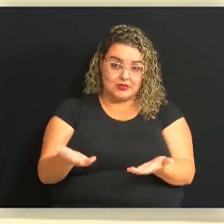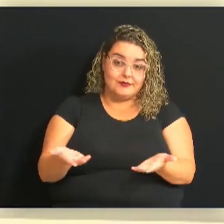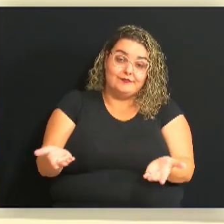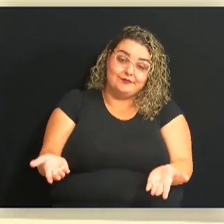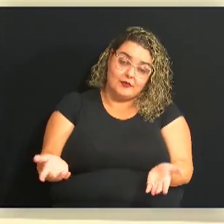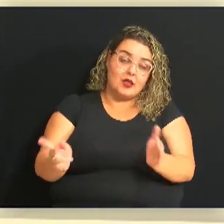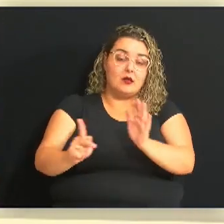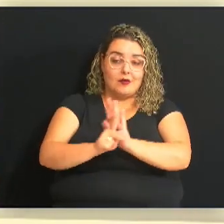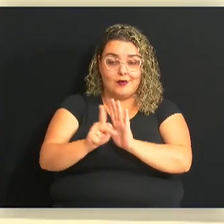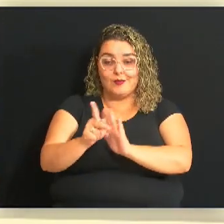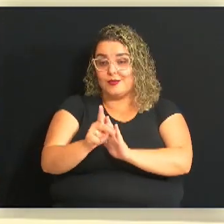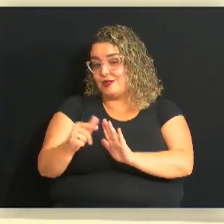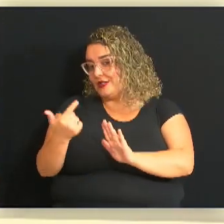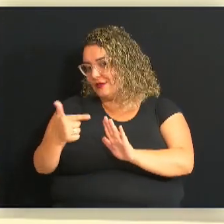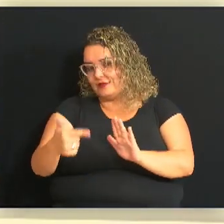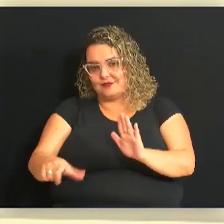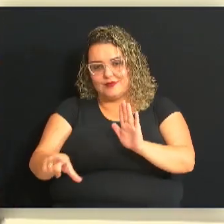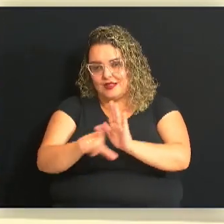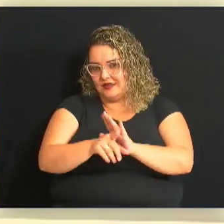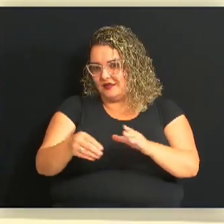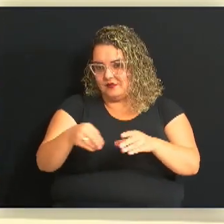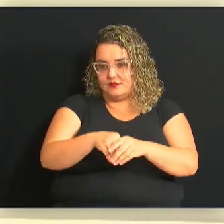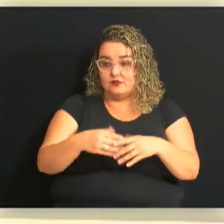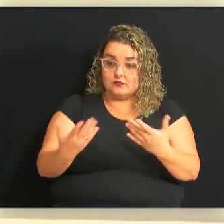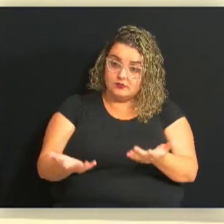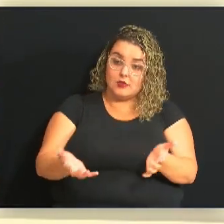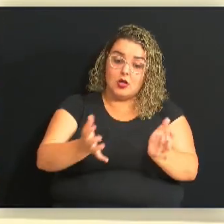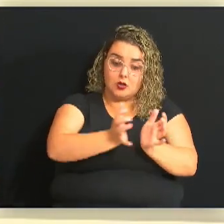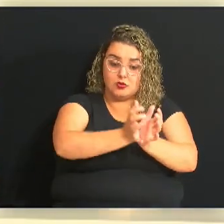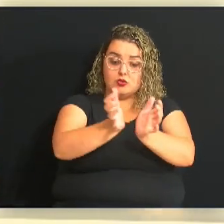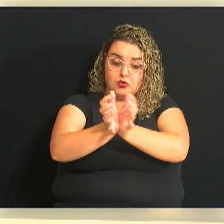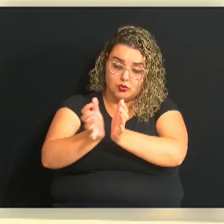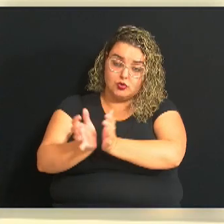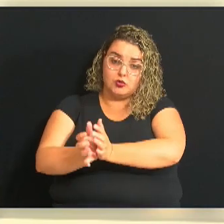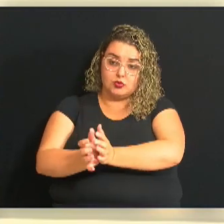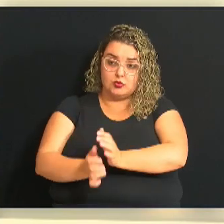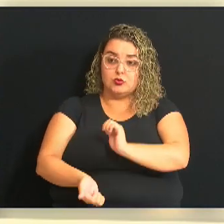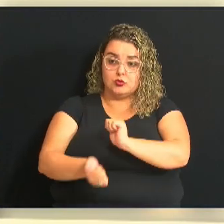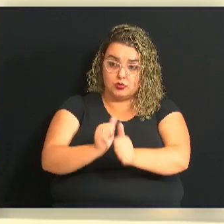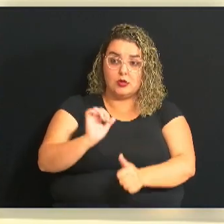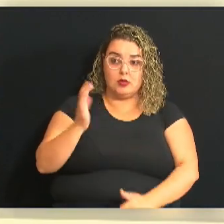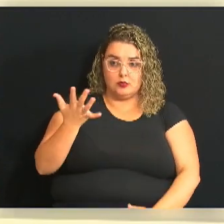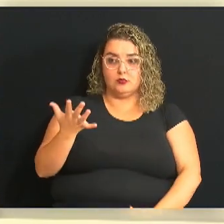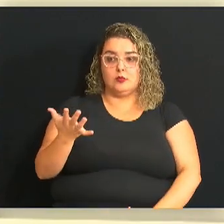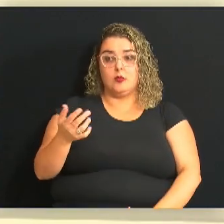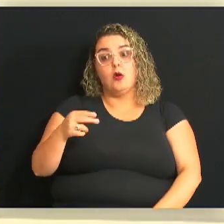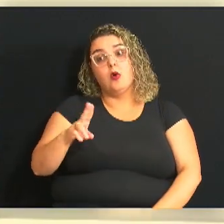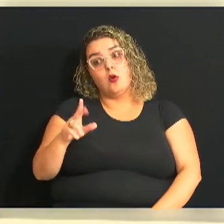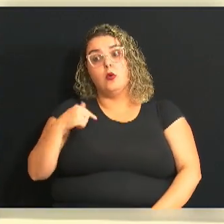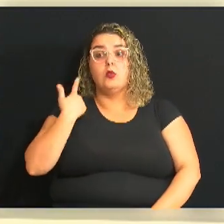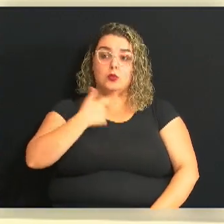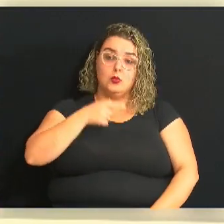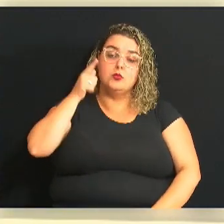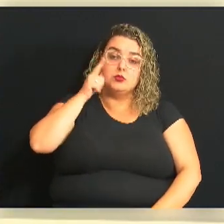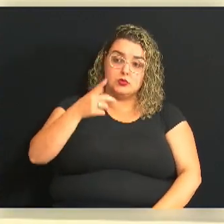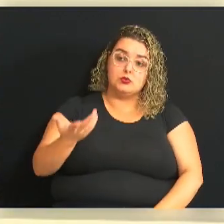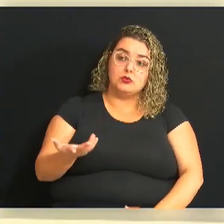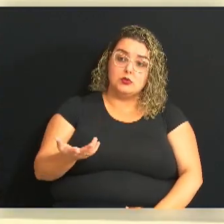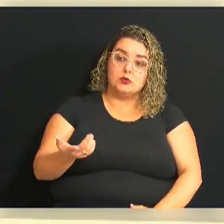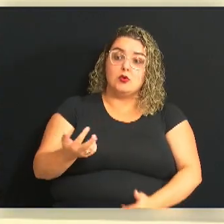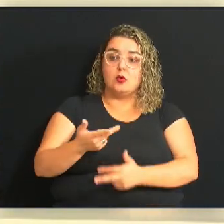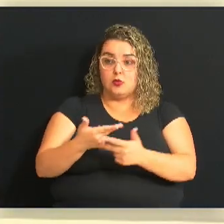projeto ilegal, a não ser que os times de futebol determinem que isso aconteça. Ou então nós consigamos alguma coisa